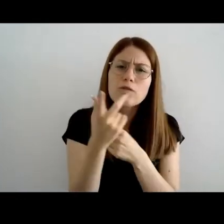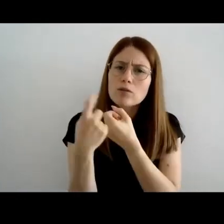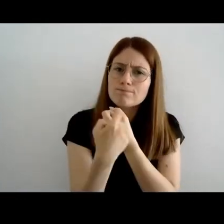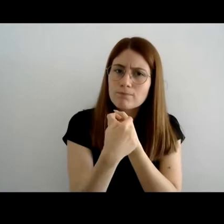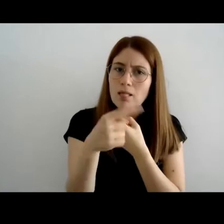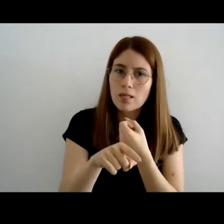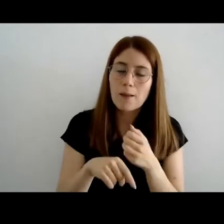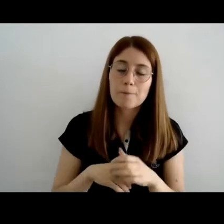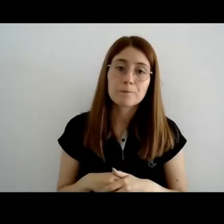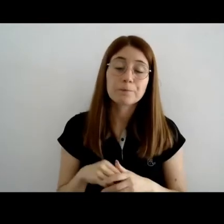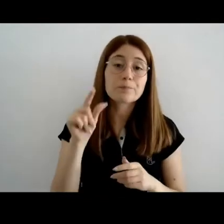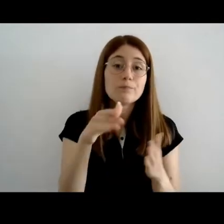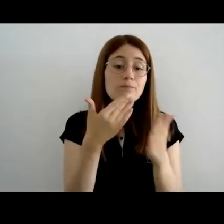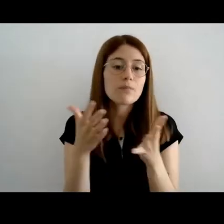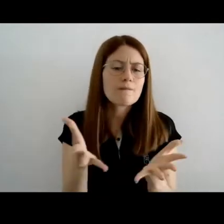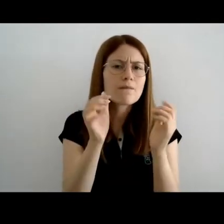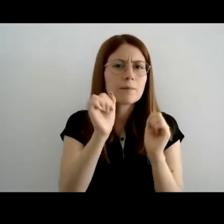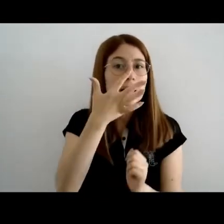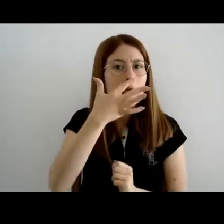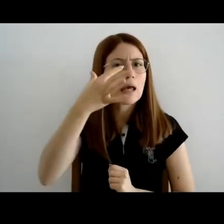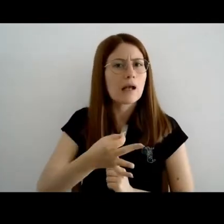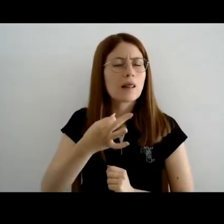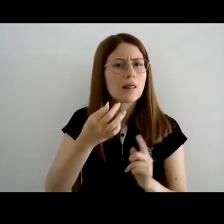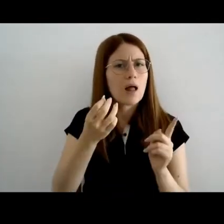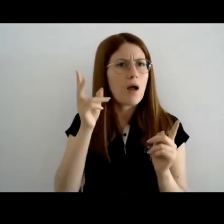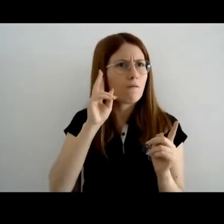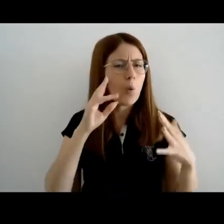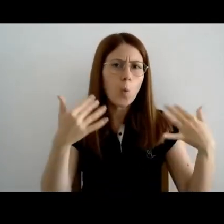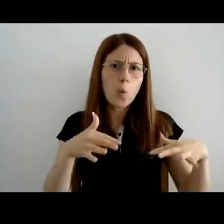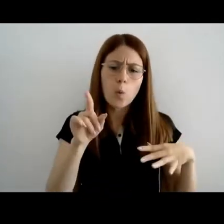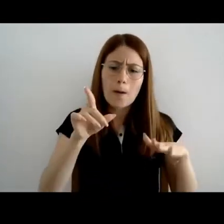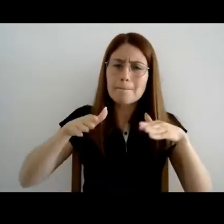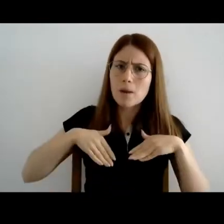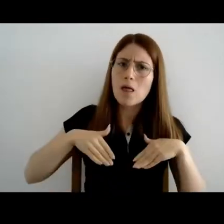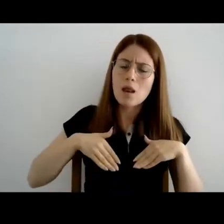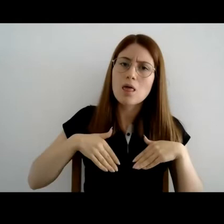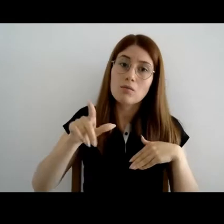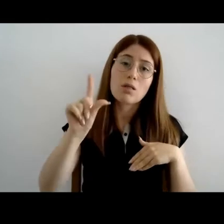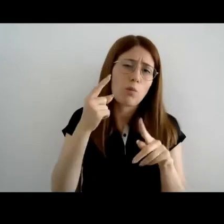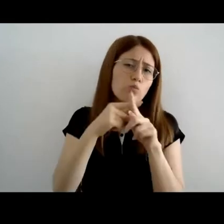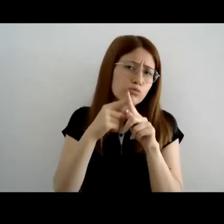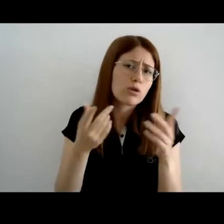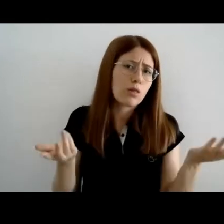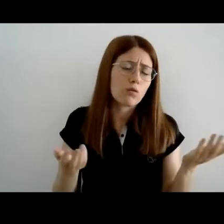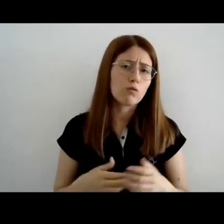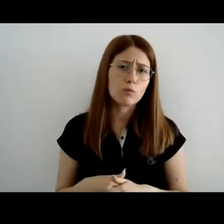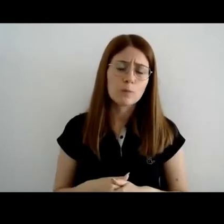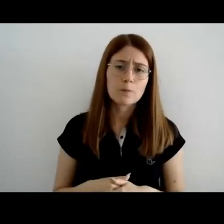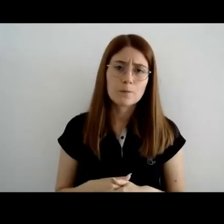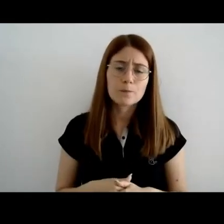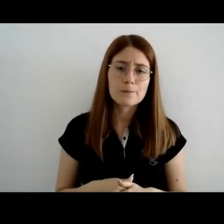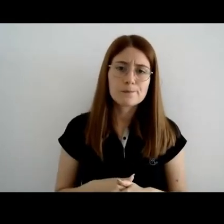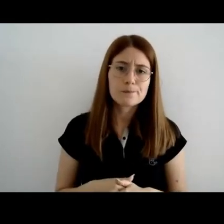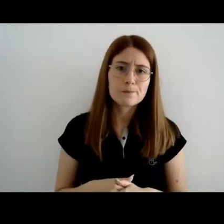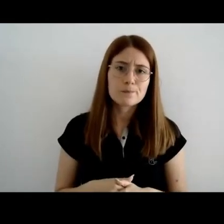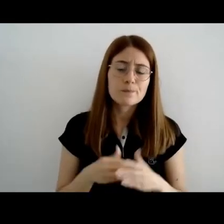outro lado, promove um benefício de credibilidade e prestígio para a Marinha, que é também vantajoso. Agora,